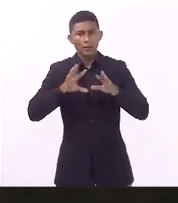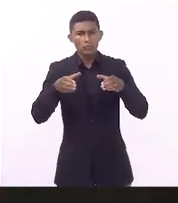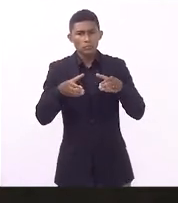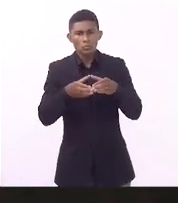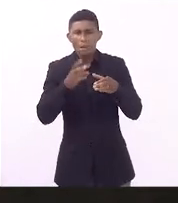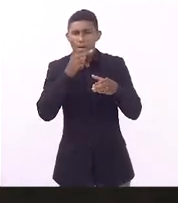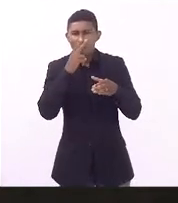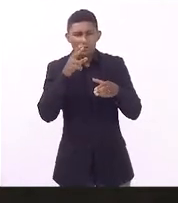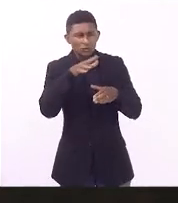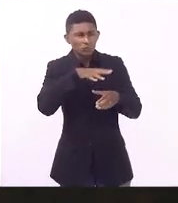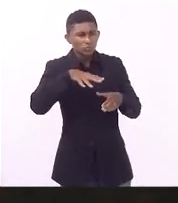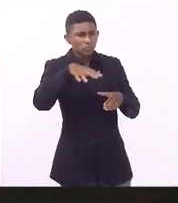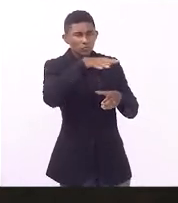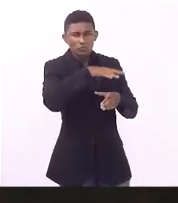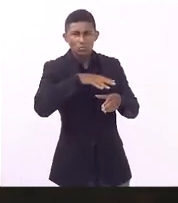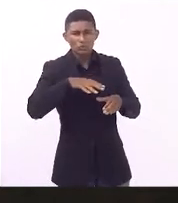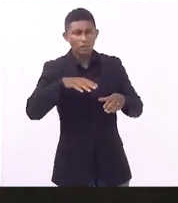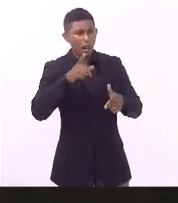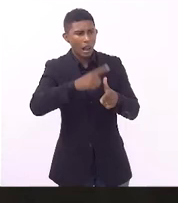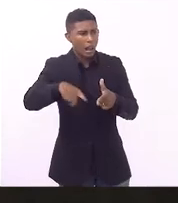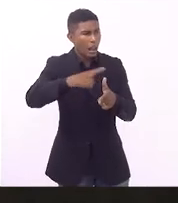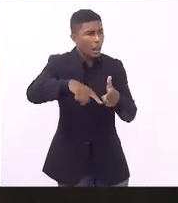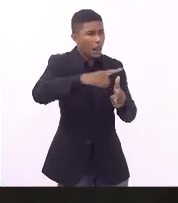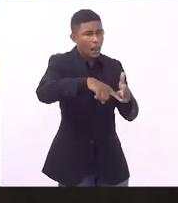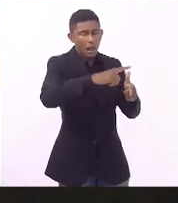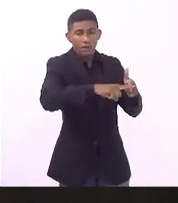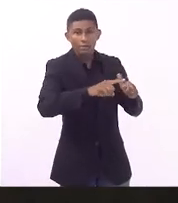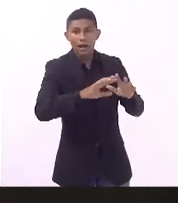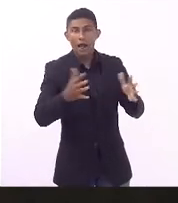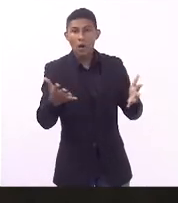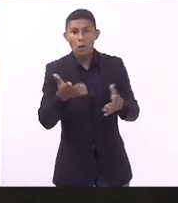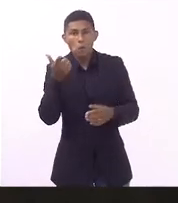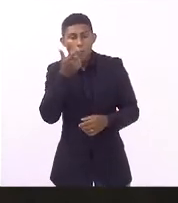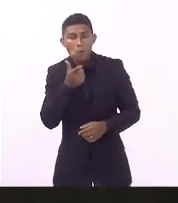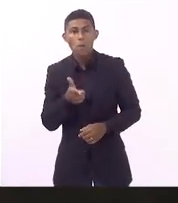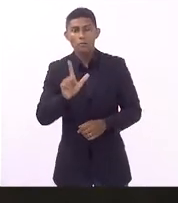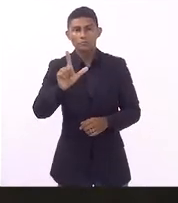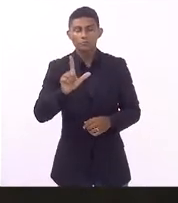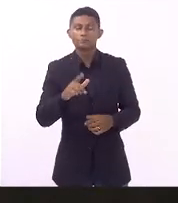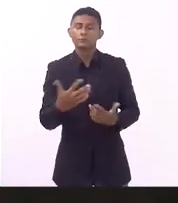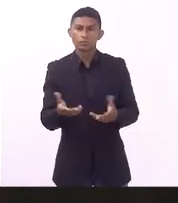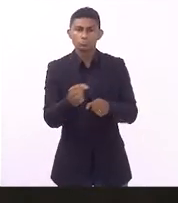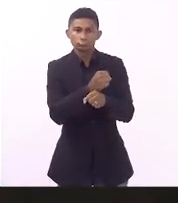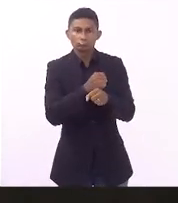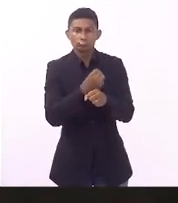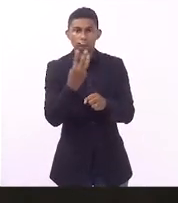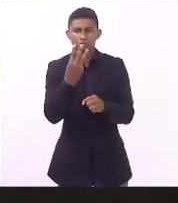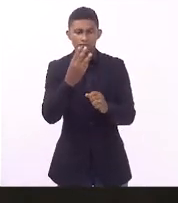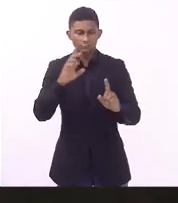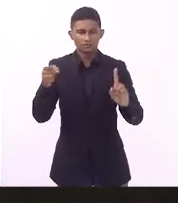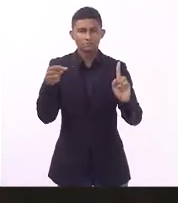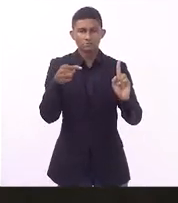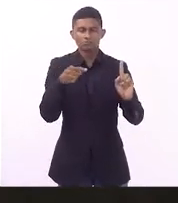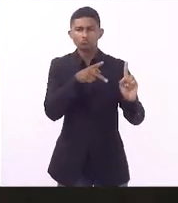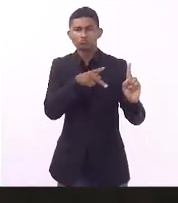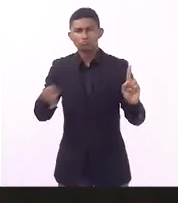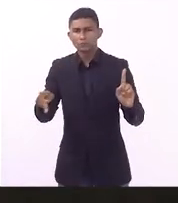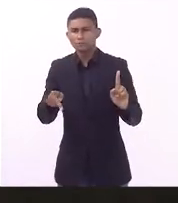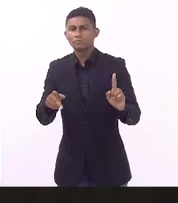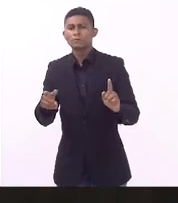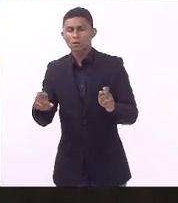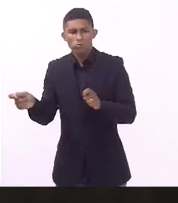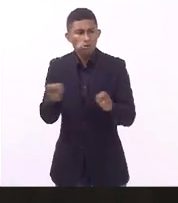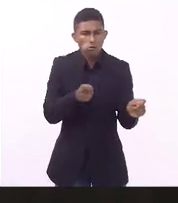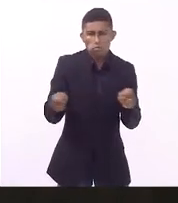3 anos, dessa diretoria que está encerrando seu mandato, daqui a 1 mês, nesses 3 anos a ABI